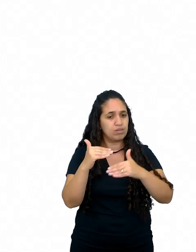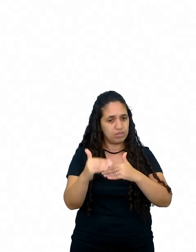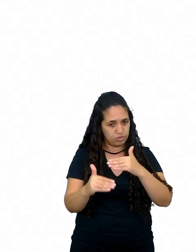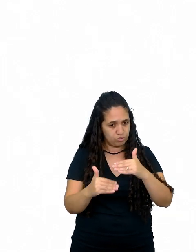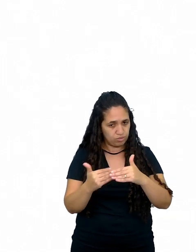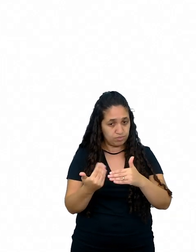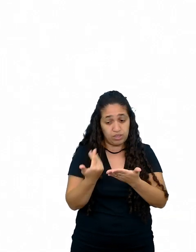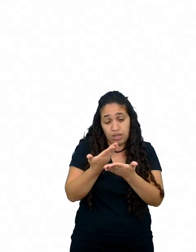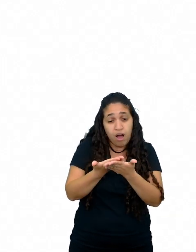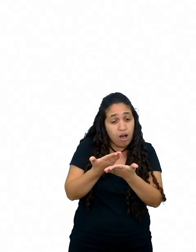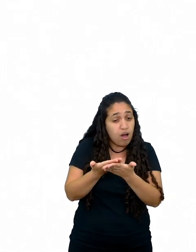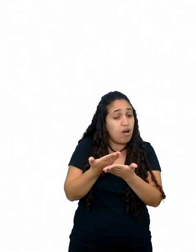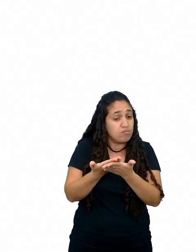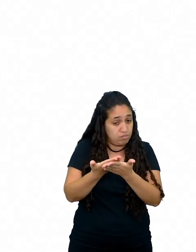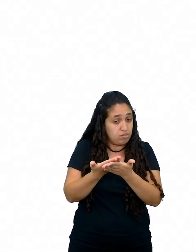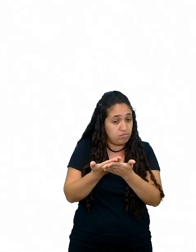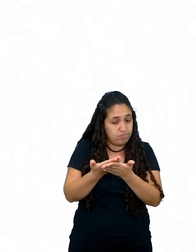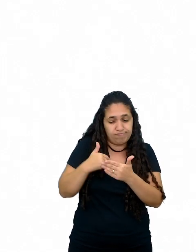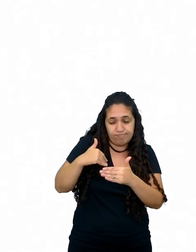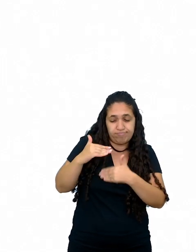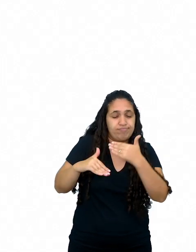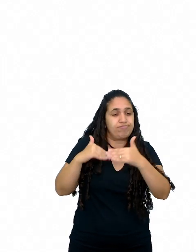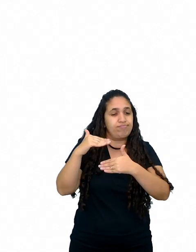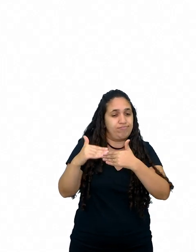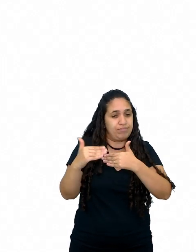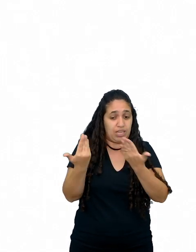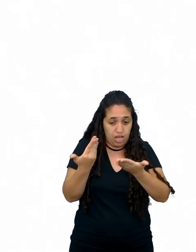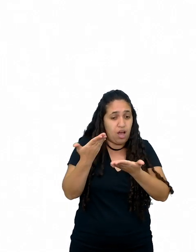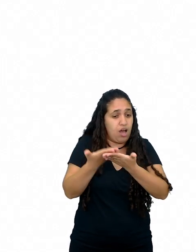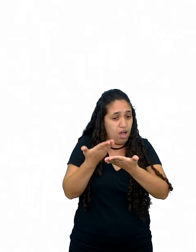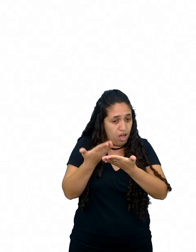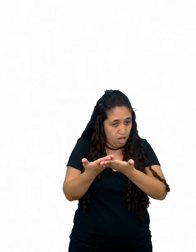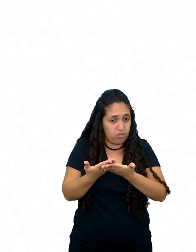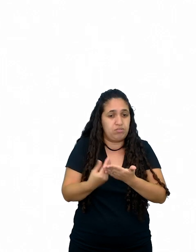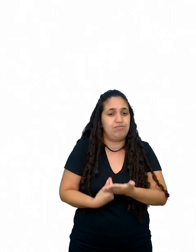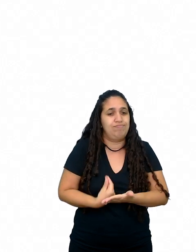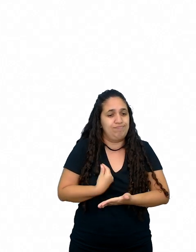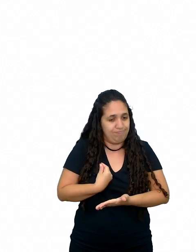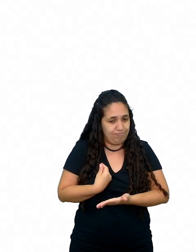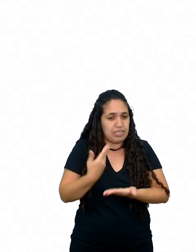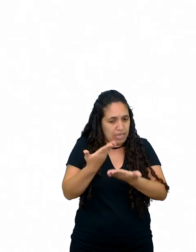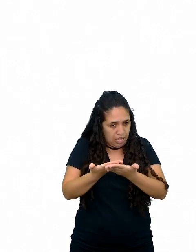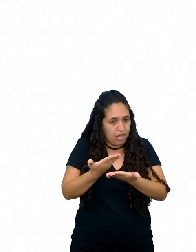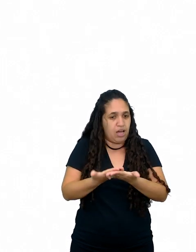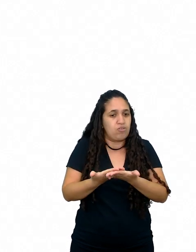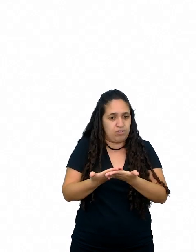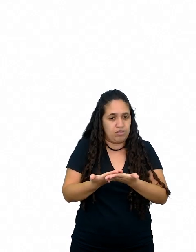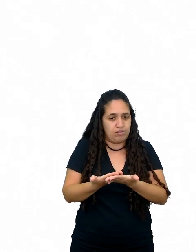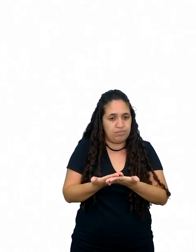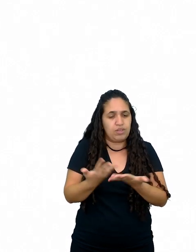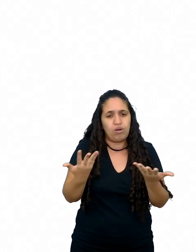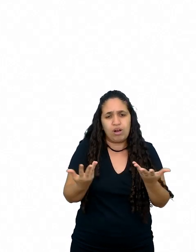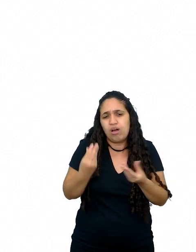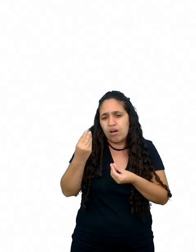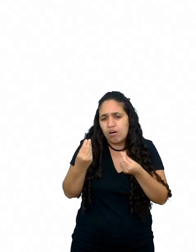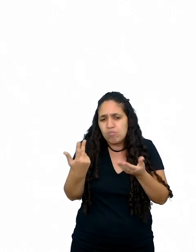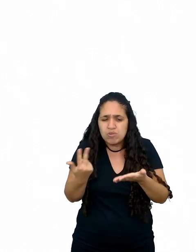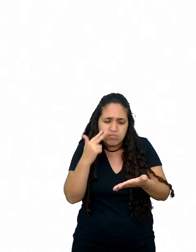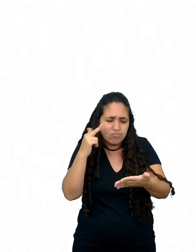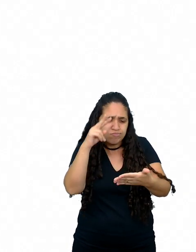Desenvolvimento é a aula desenvolvendo, é a aula propriamente dita. Só que quando eu